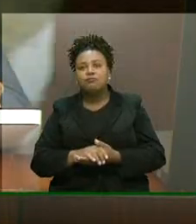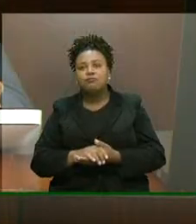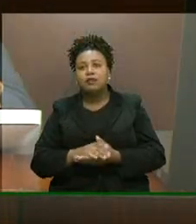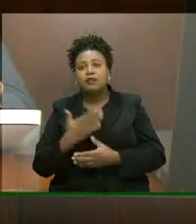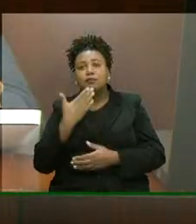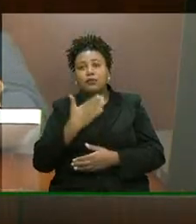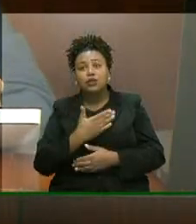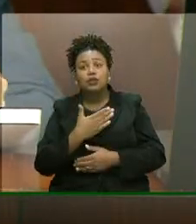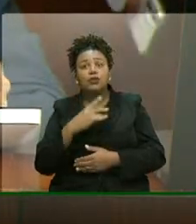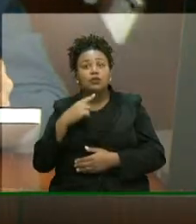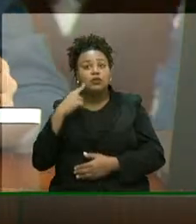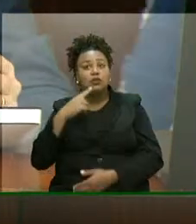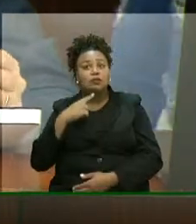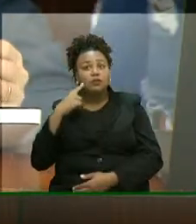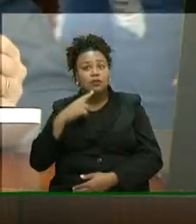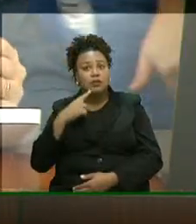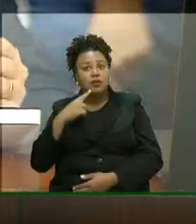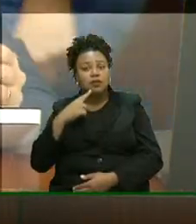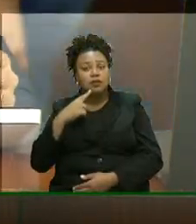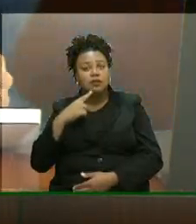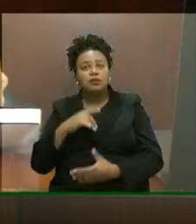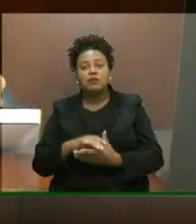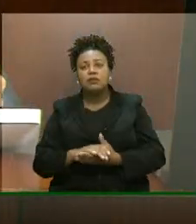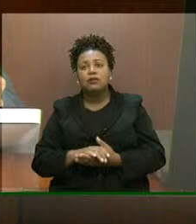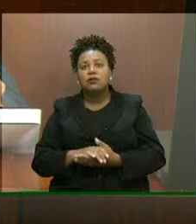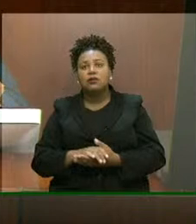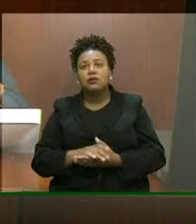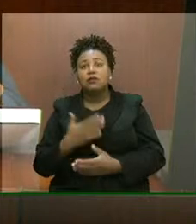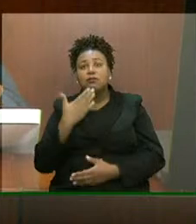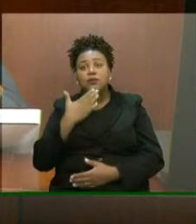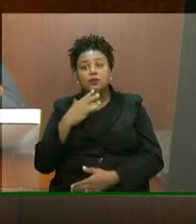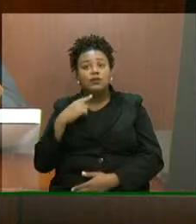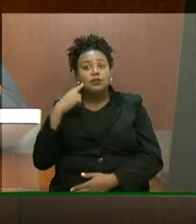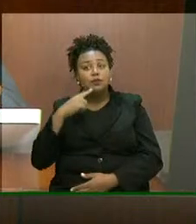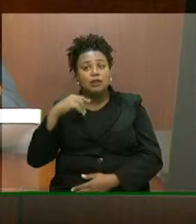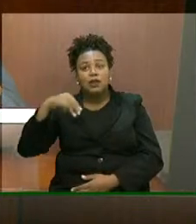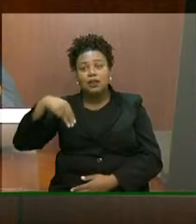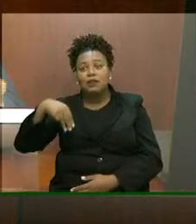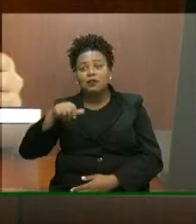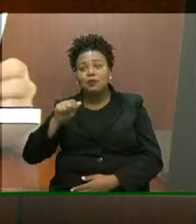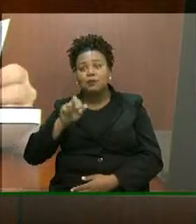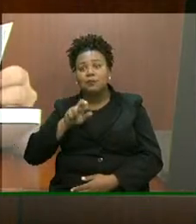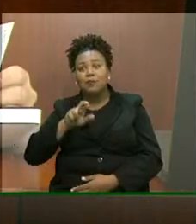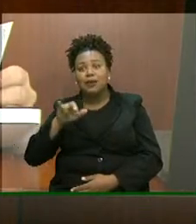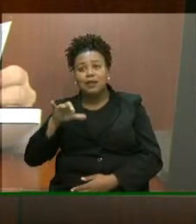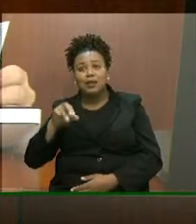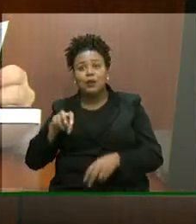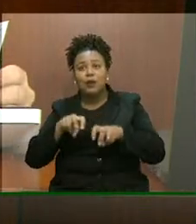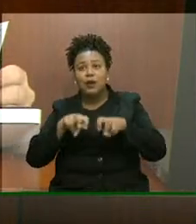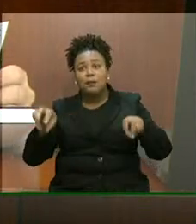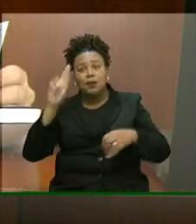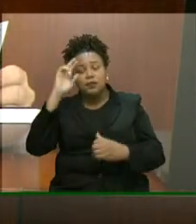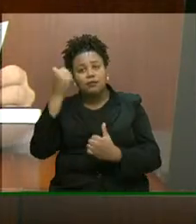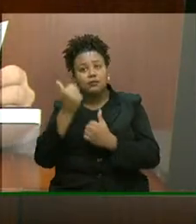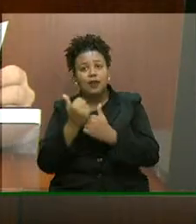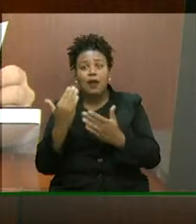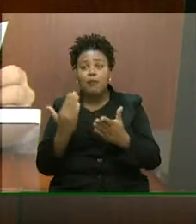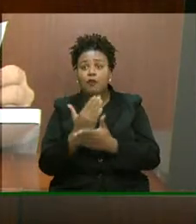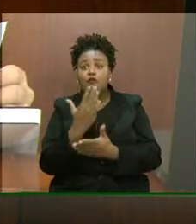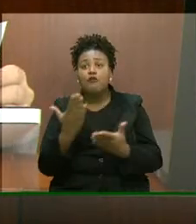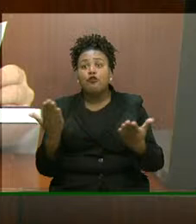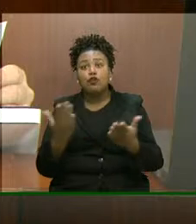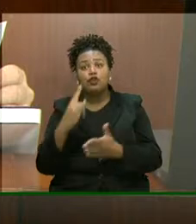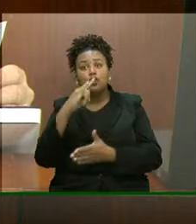a pedido do deputado Luiz Marenco... Obrigado, deputada Regina. A pedido do deputado Luiz Marenco, a mesa diretora da Assembleia Legislativa aprovou hoje o